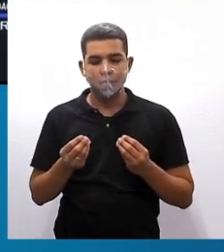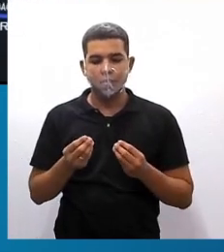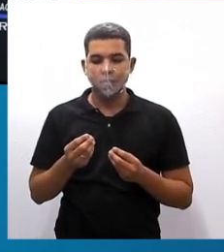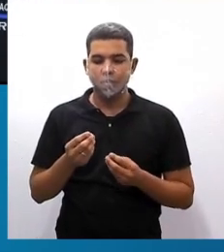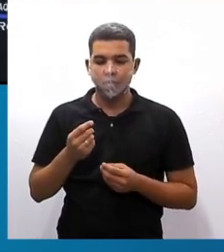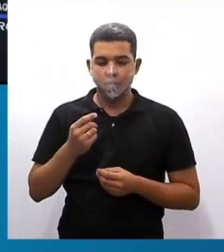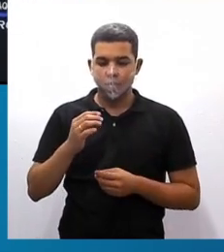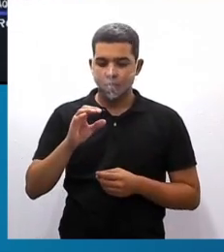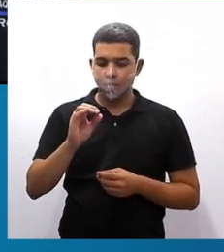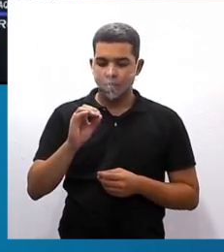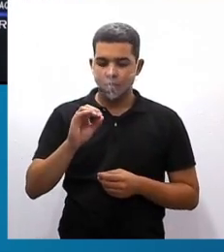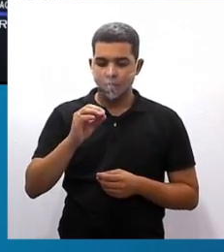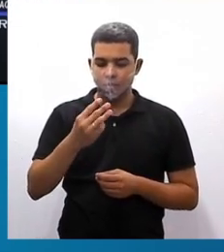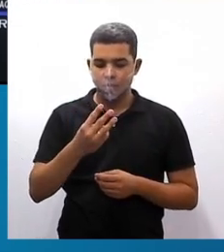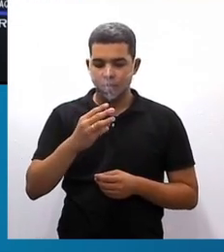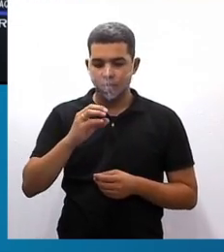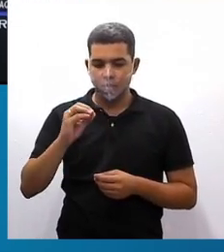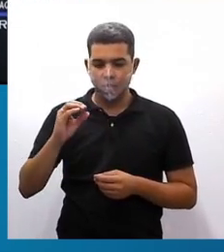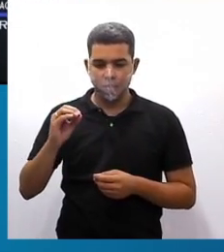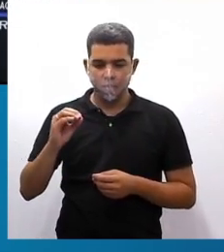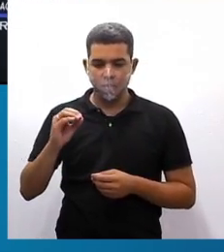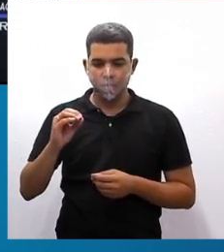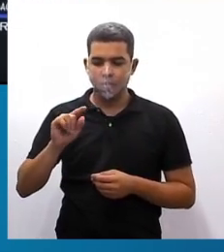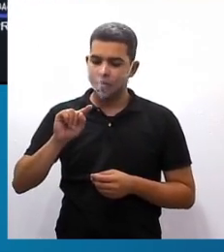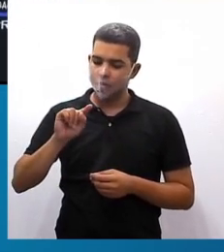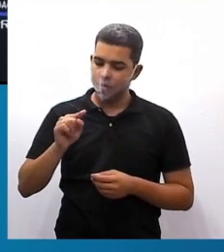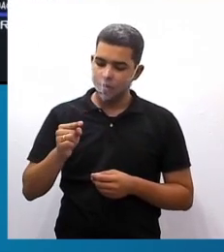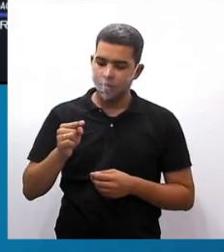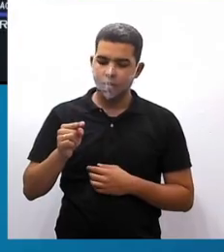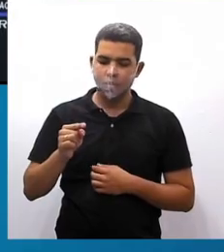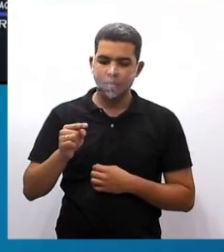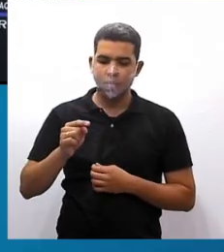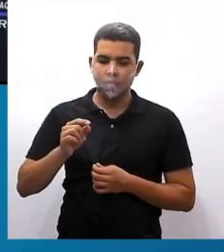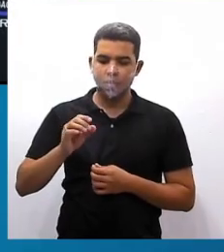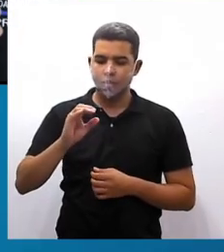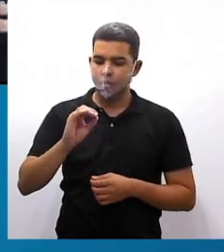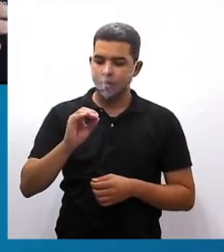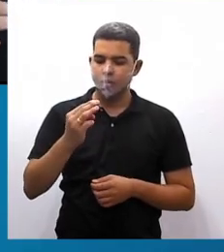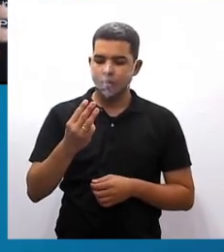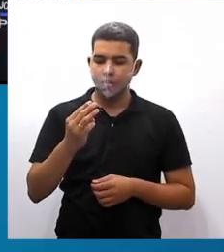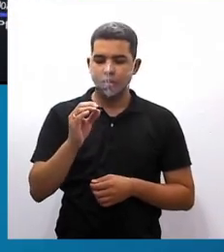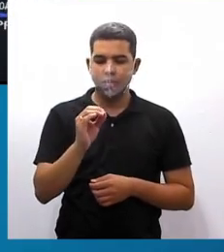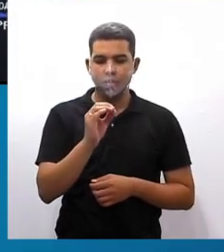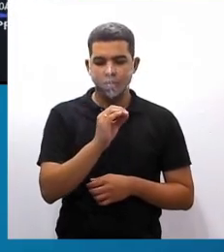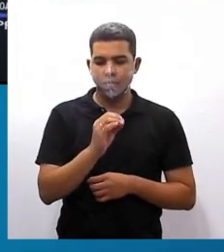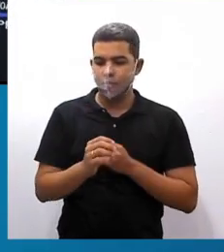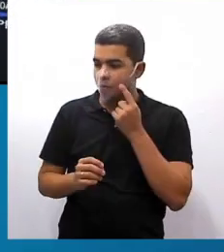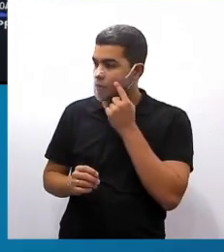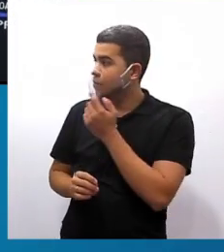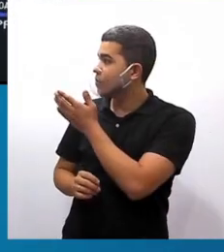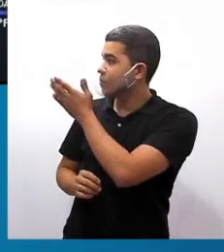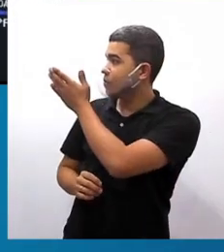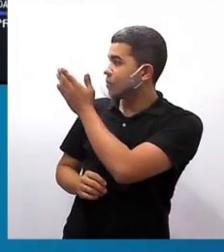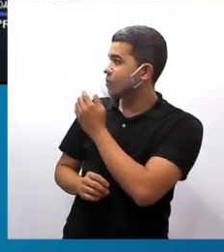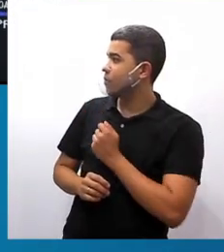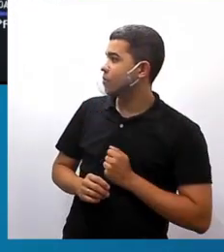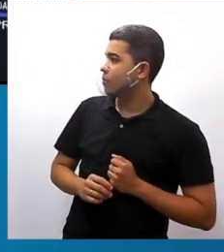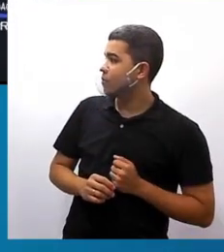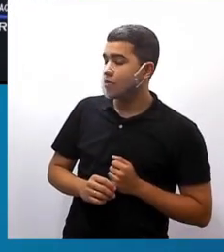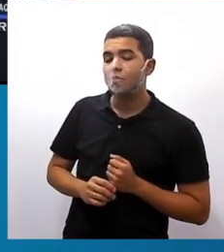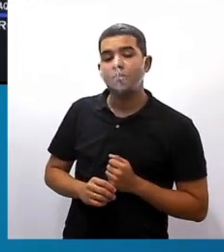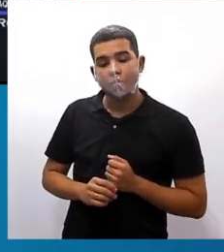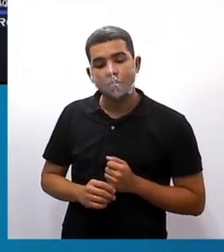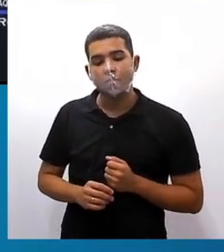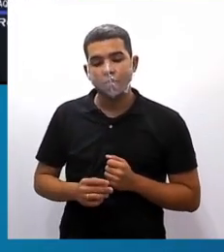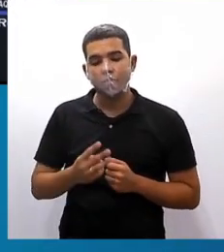o 300. Ok? Agora 2 casas, observa aí, ó, andou. Então, multiplicando vai dar 3. Então, ele vai